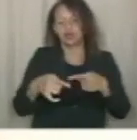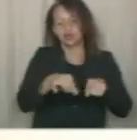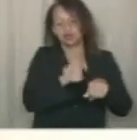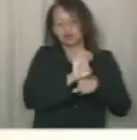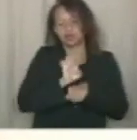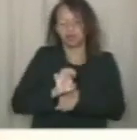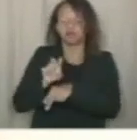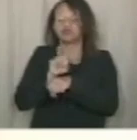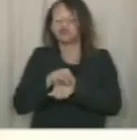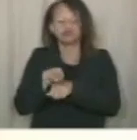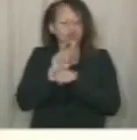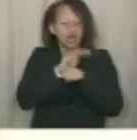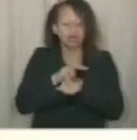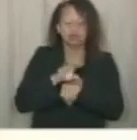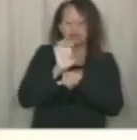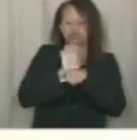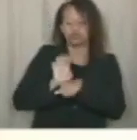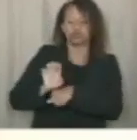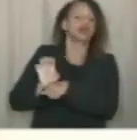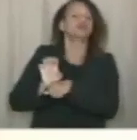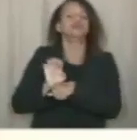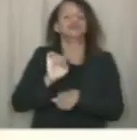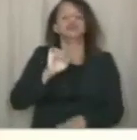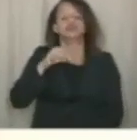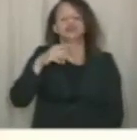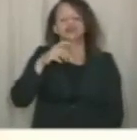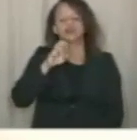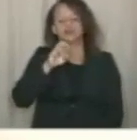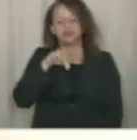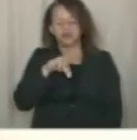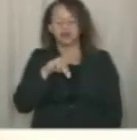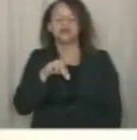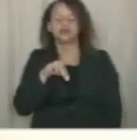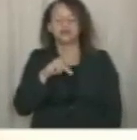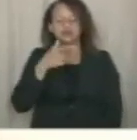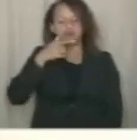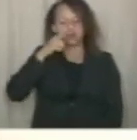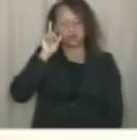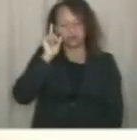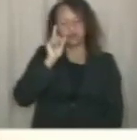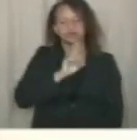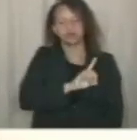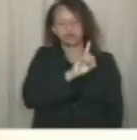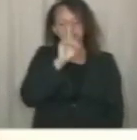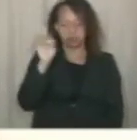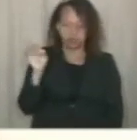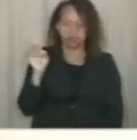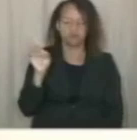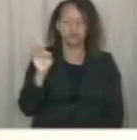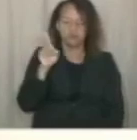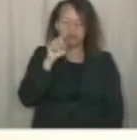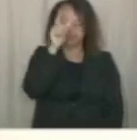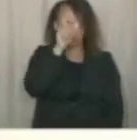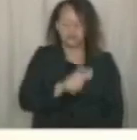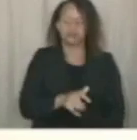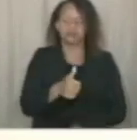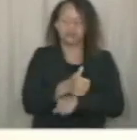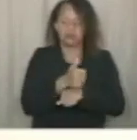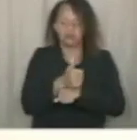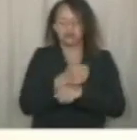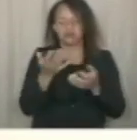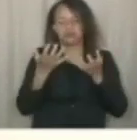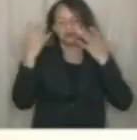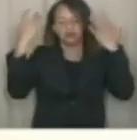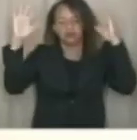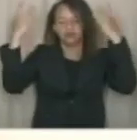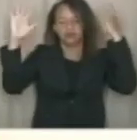feita pelos órgãos estaduais, que são os IPENs que tem pelo Brasil. Então, ontem foi o dia do metrologista. E aqui eu queria parabenizar